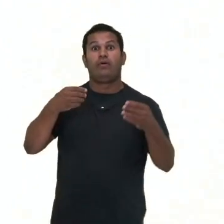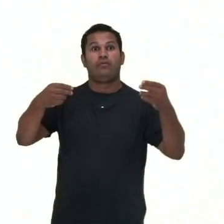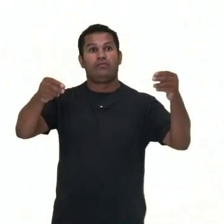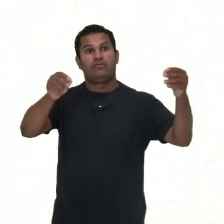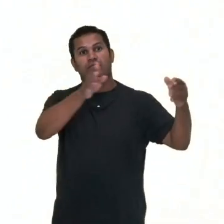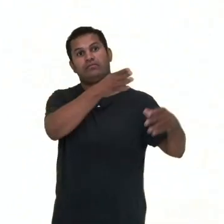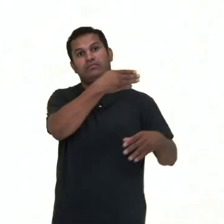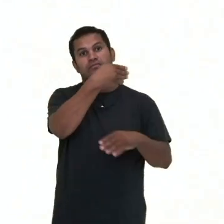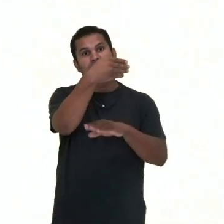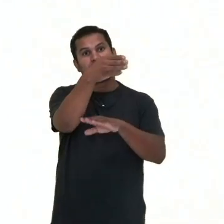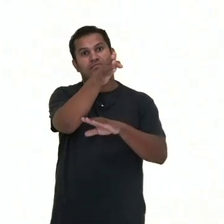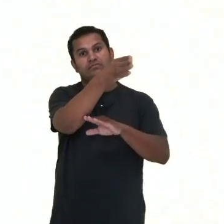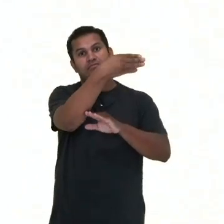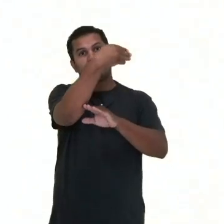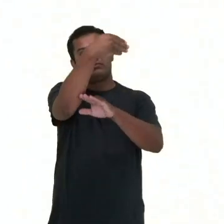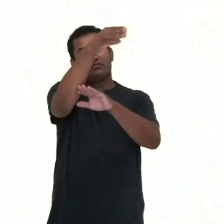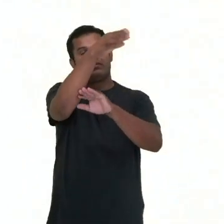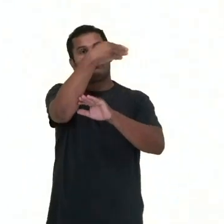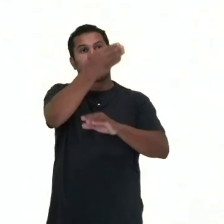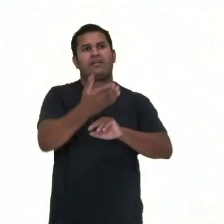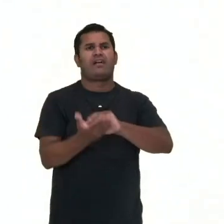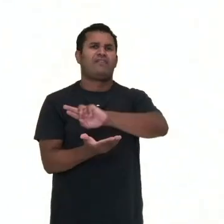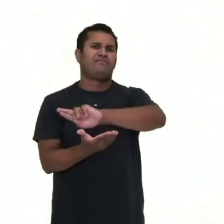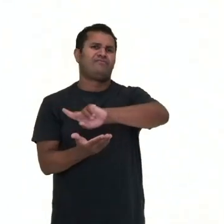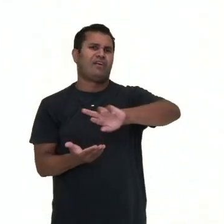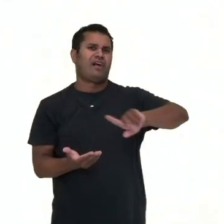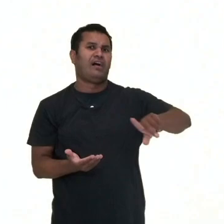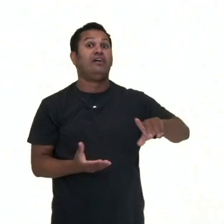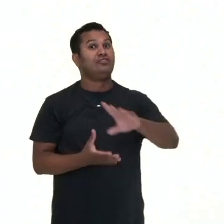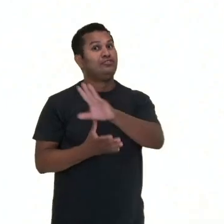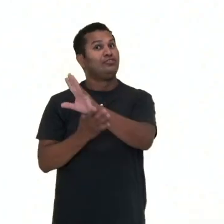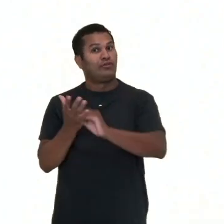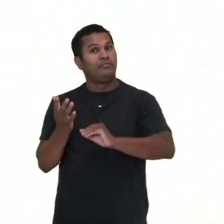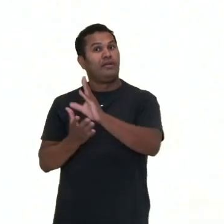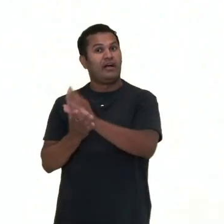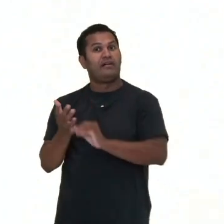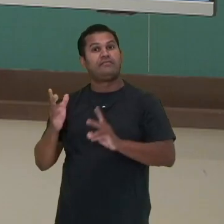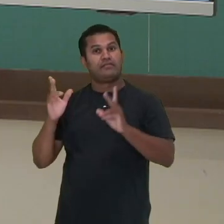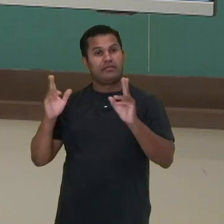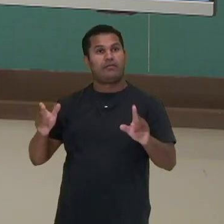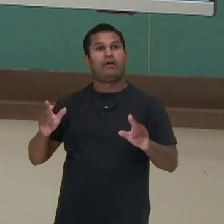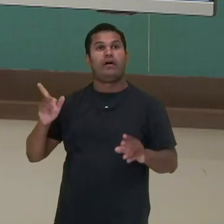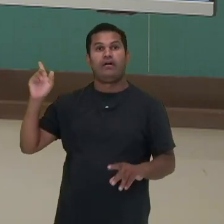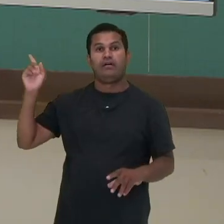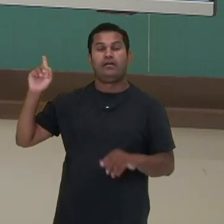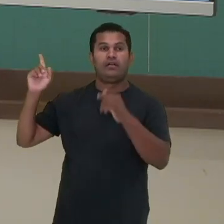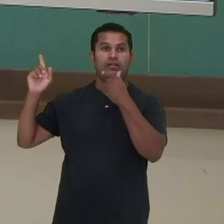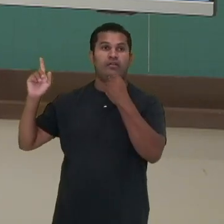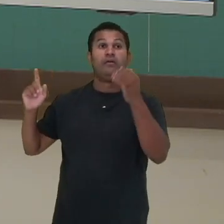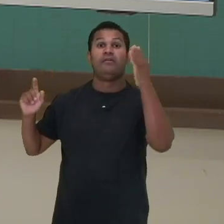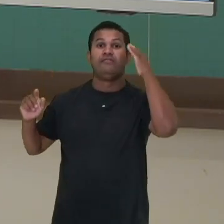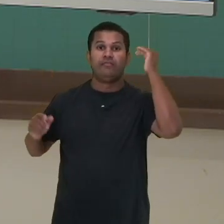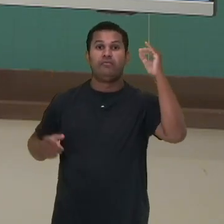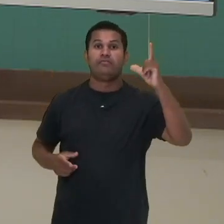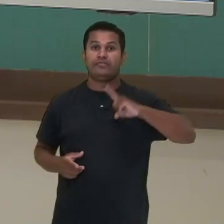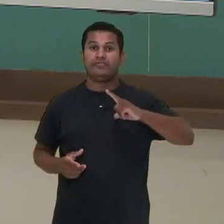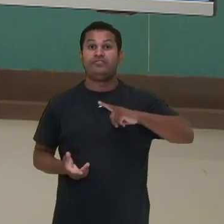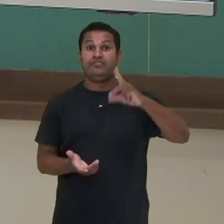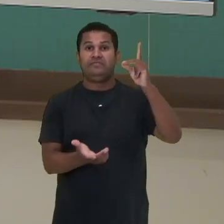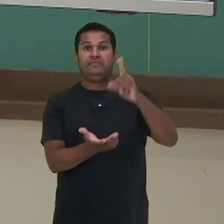jogos e parques temáticos foram comuns no período das grandes navegações. Então, realmente,